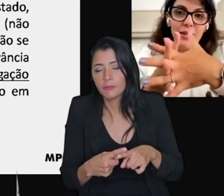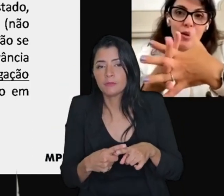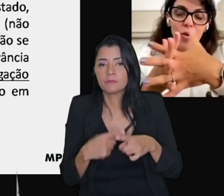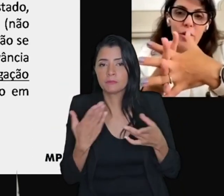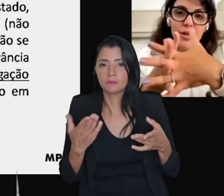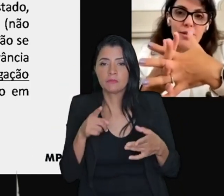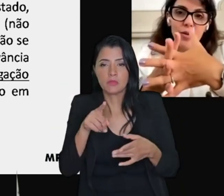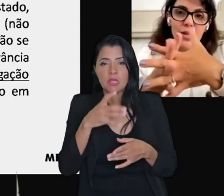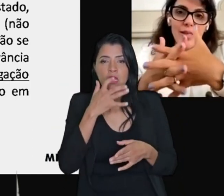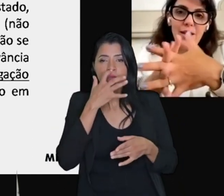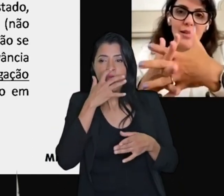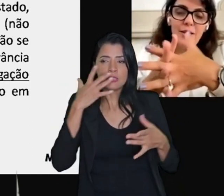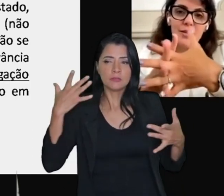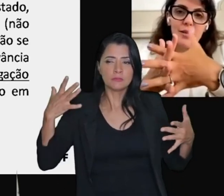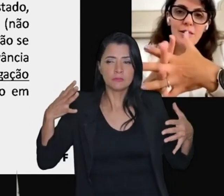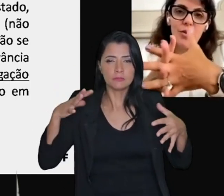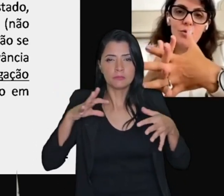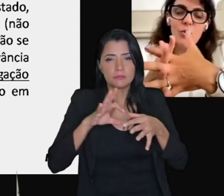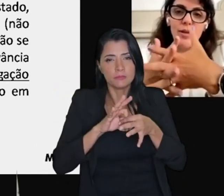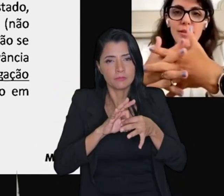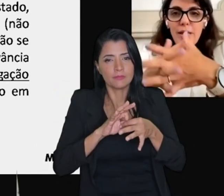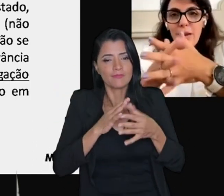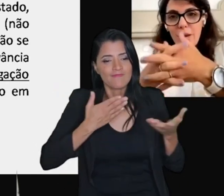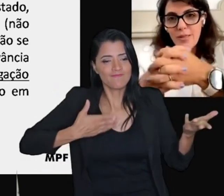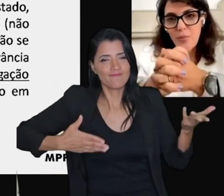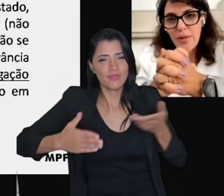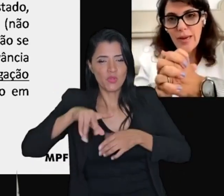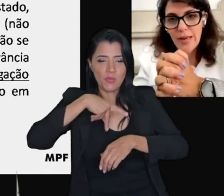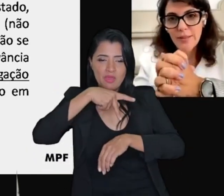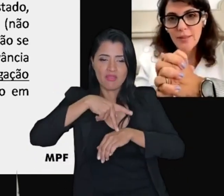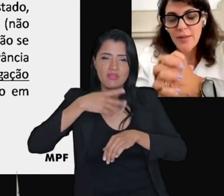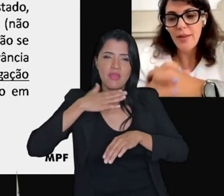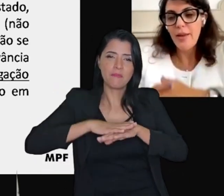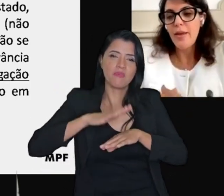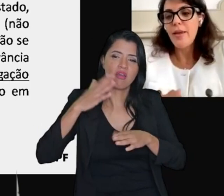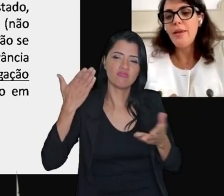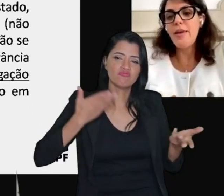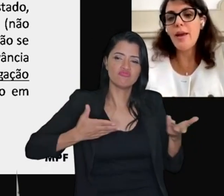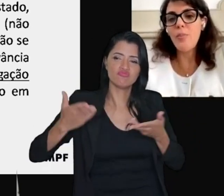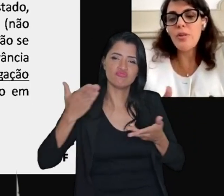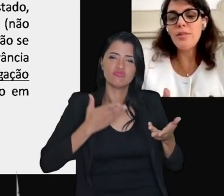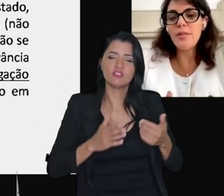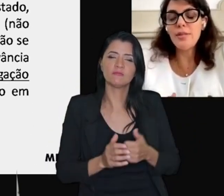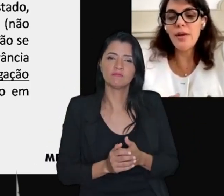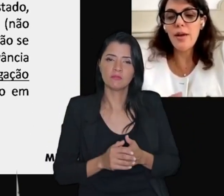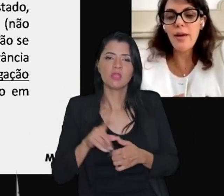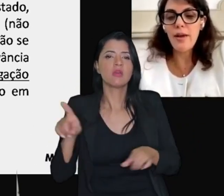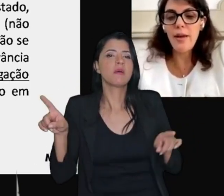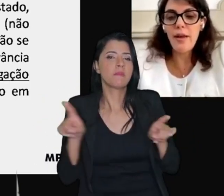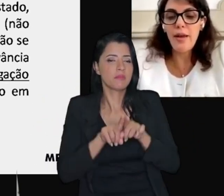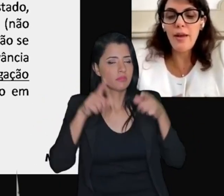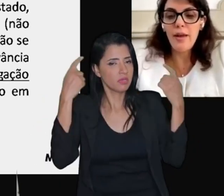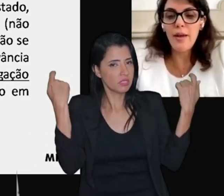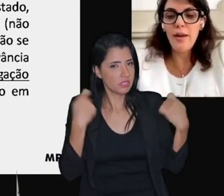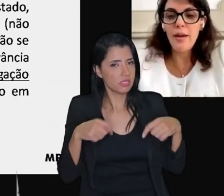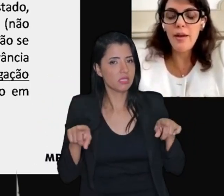esta interconexão, essa intersecção entre os países, ela é mais imbricada. E ela precisa